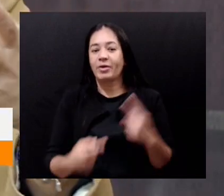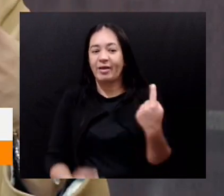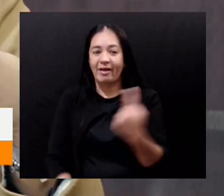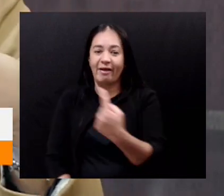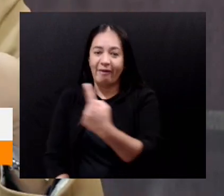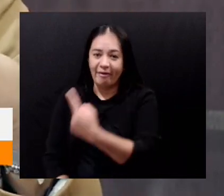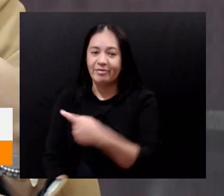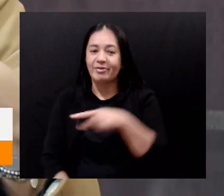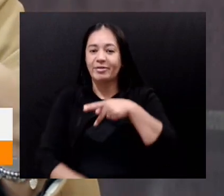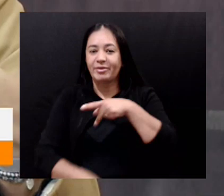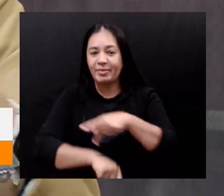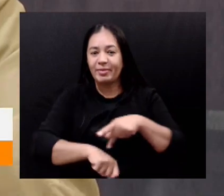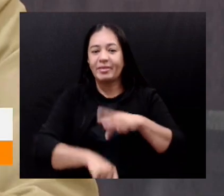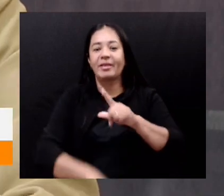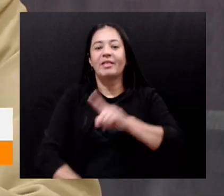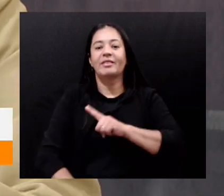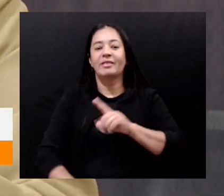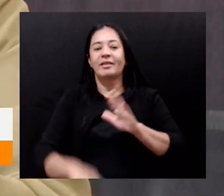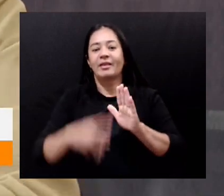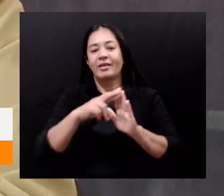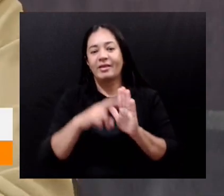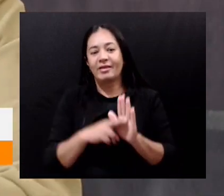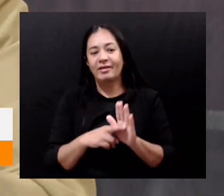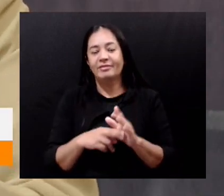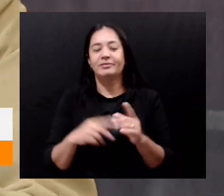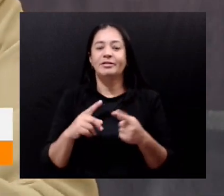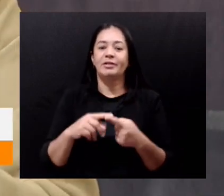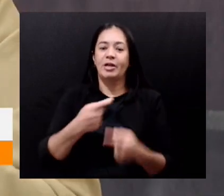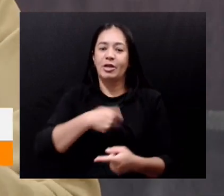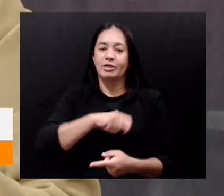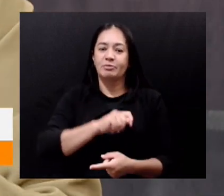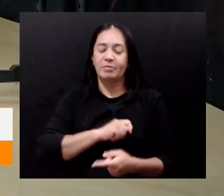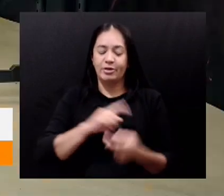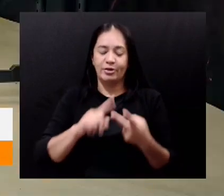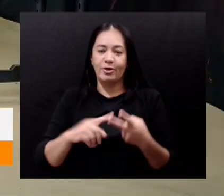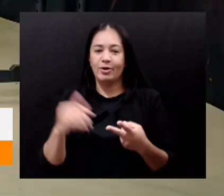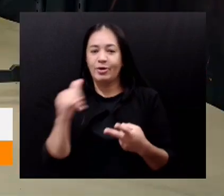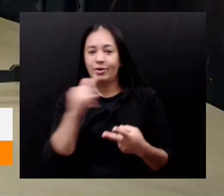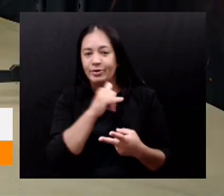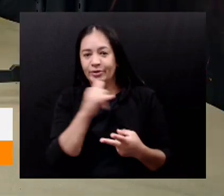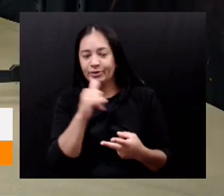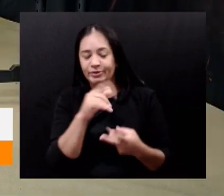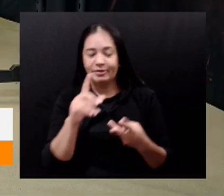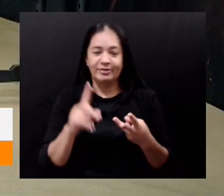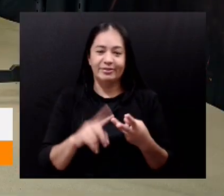Então a espanhola é uma, na italiana, aí eu vou deixar para